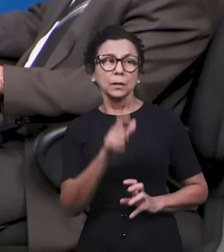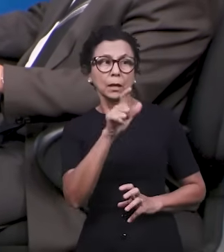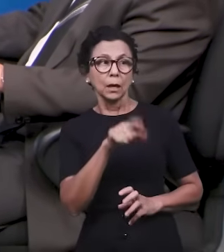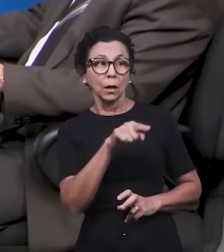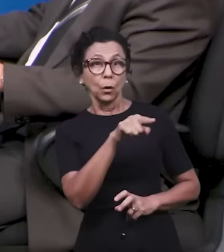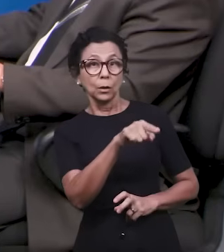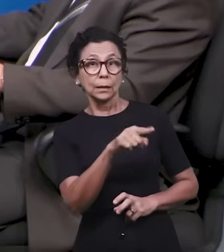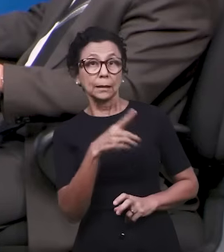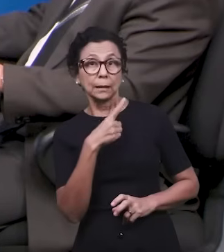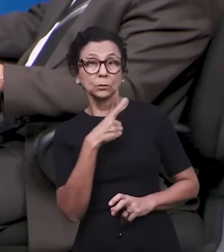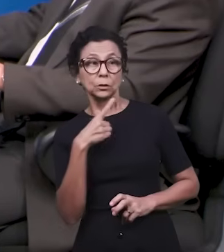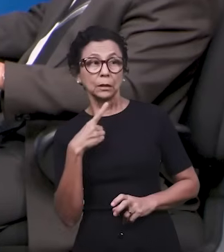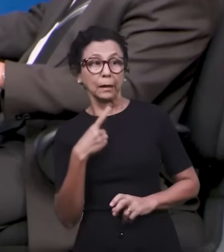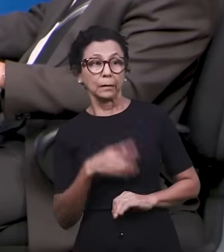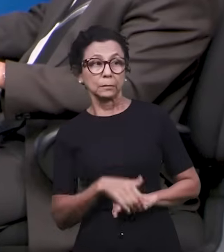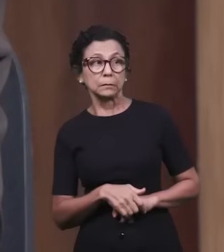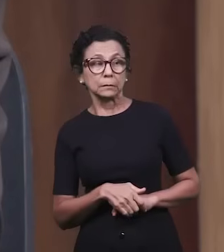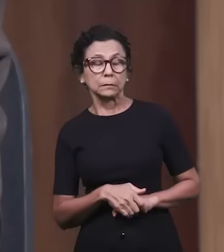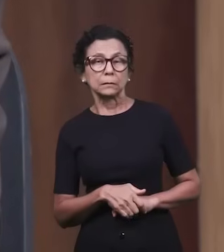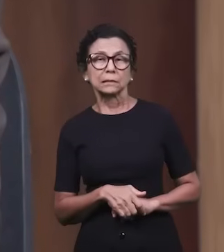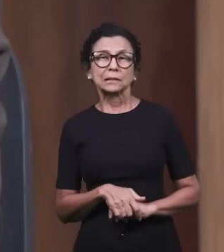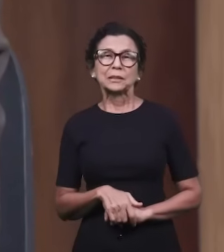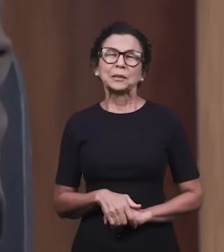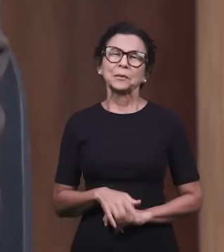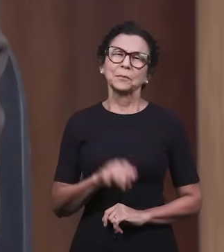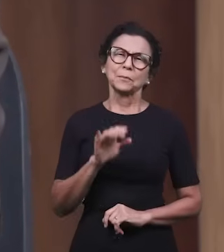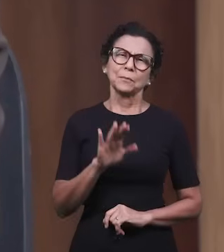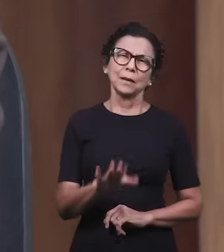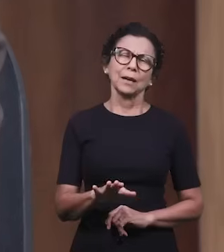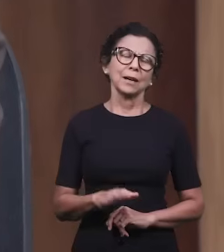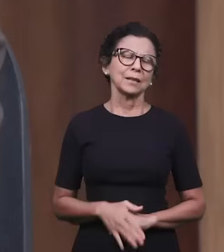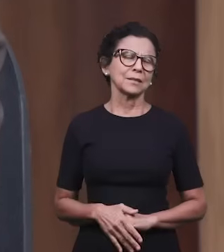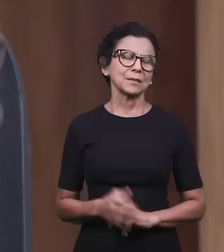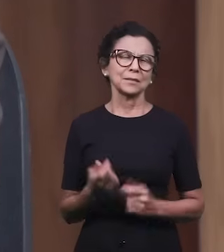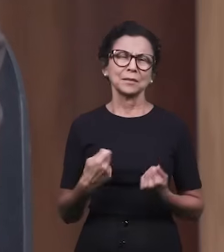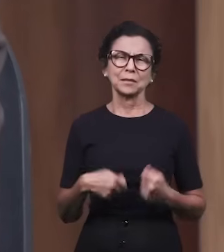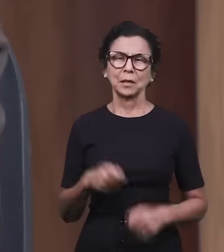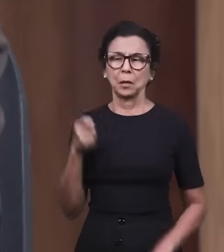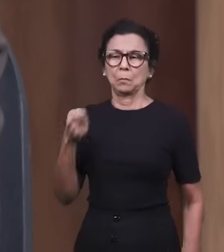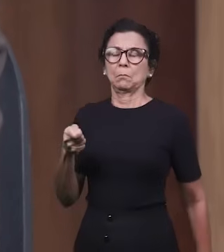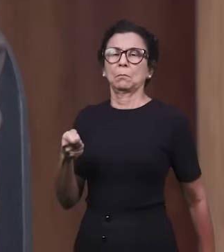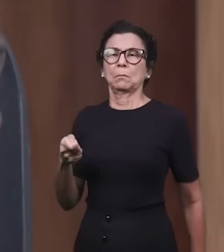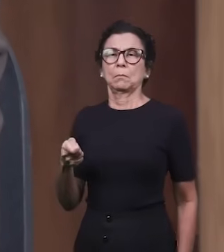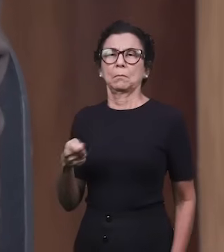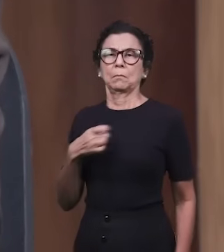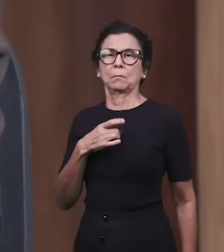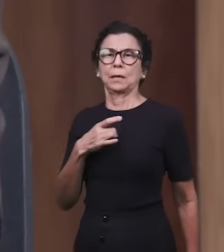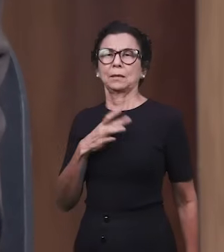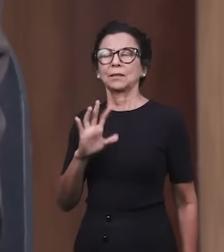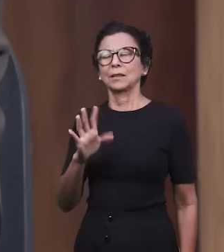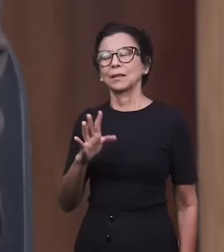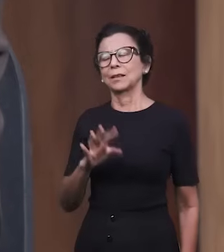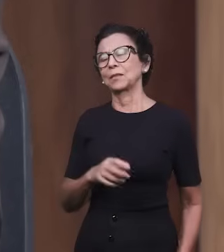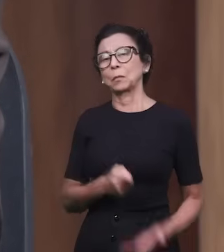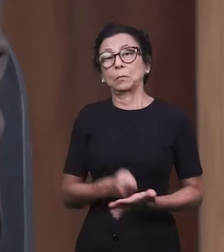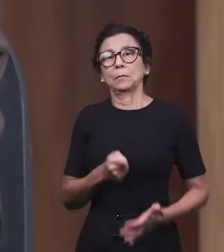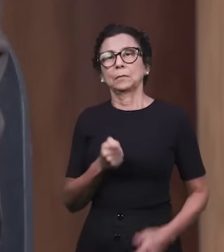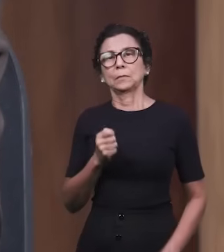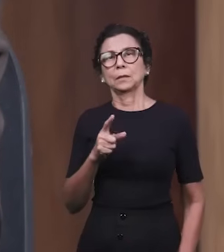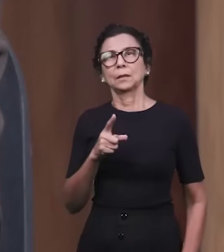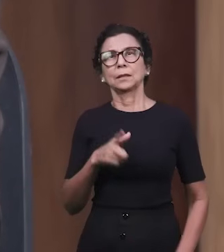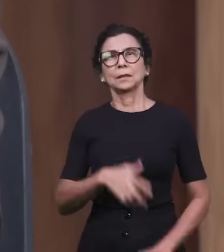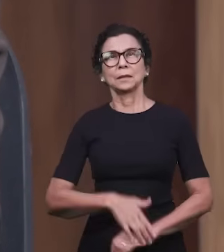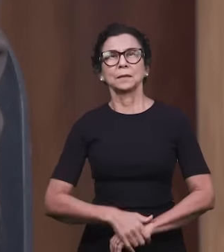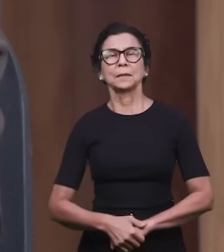o sentido bíblico do diácono não é esse, de impor medo às pessoas ou de exigir das pessoas, mas é um serviçal,